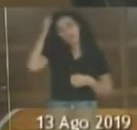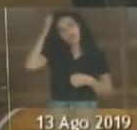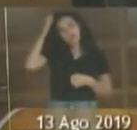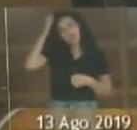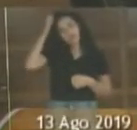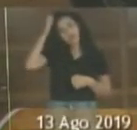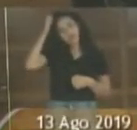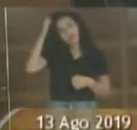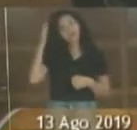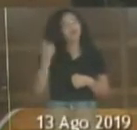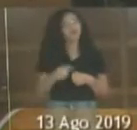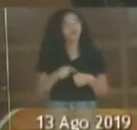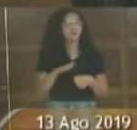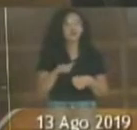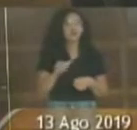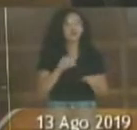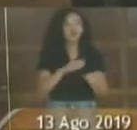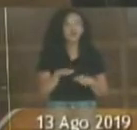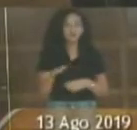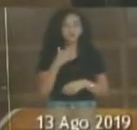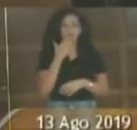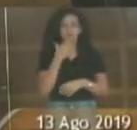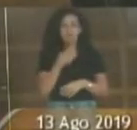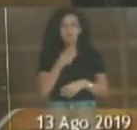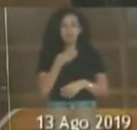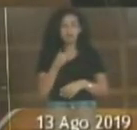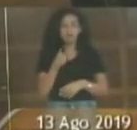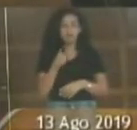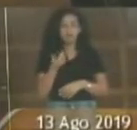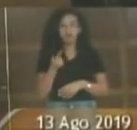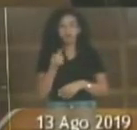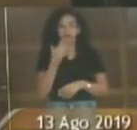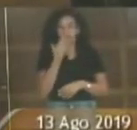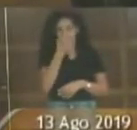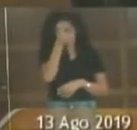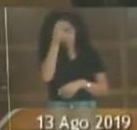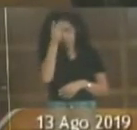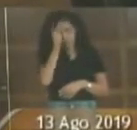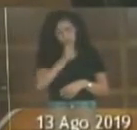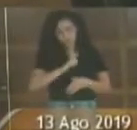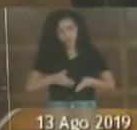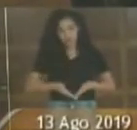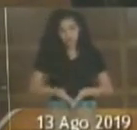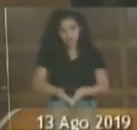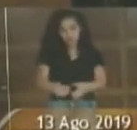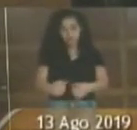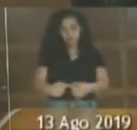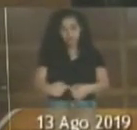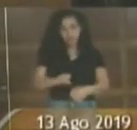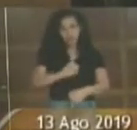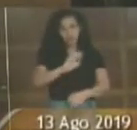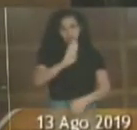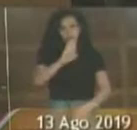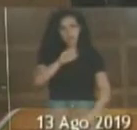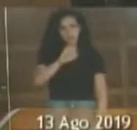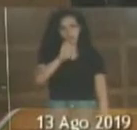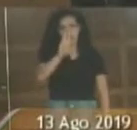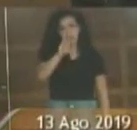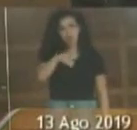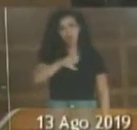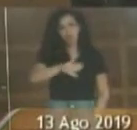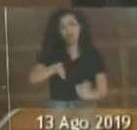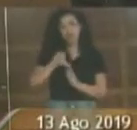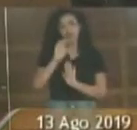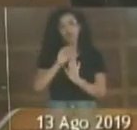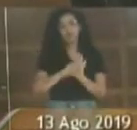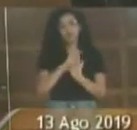localidade conhecida como Sertão do Bracuí, Bracuí. Indicação 2407, indicando ao prefeito manilhamento do valão na rua Sapucaia, bairro Gamboa do Belém. E ofício